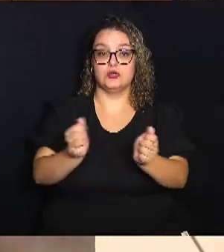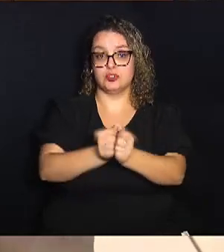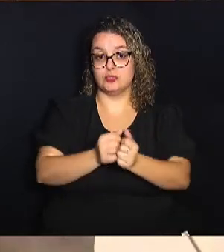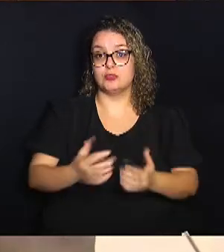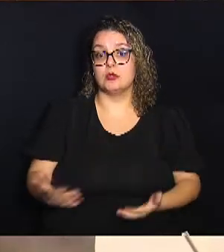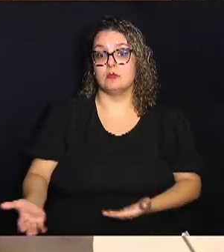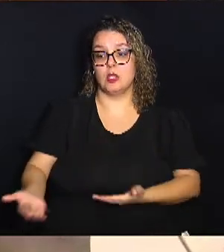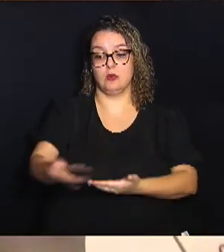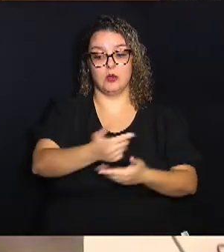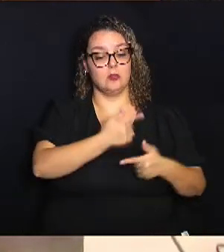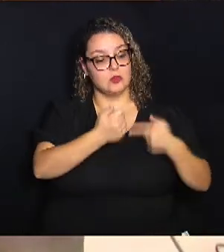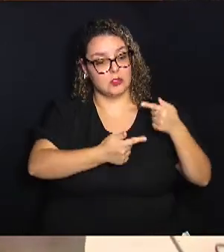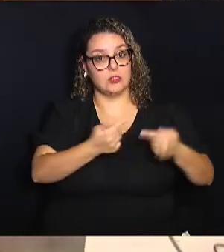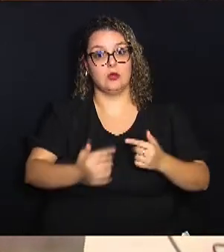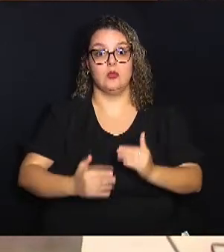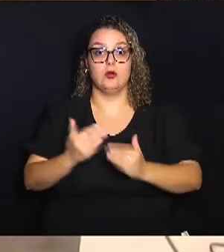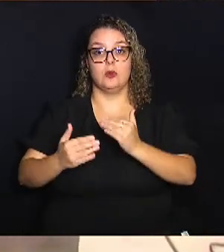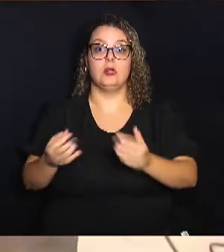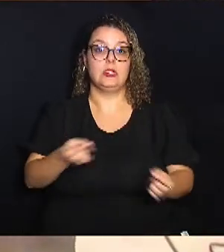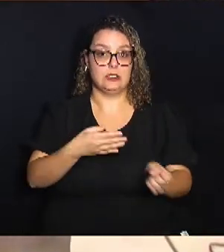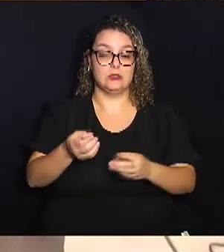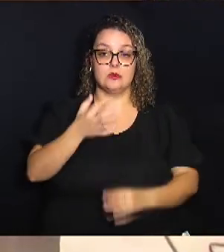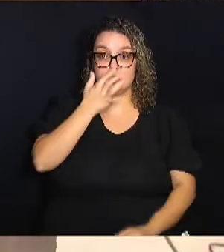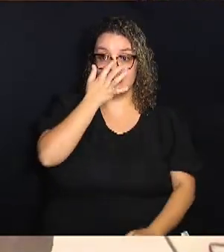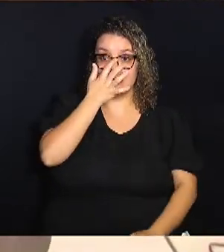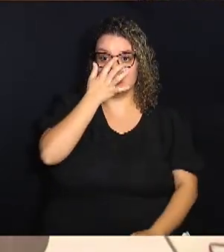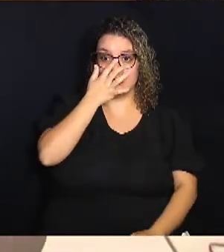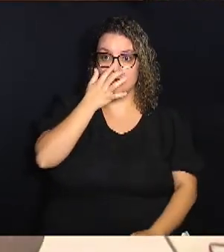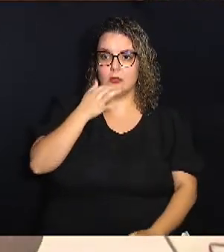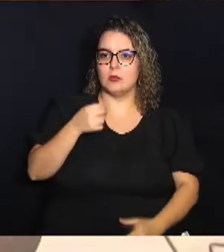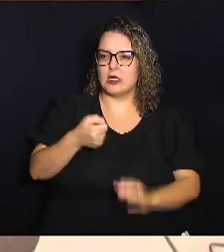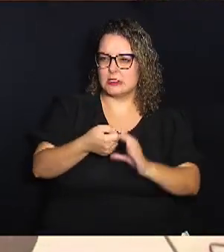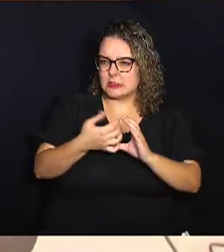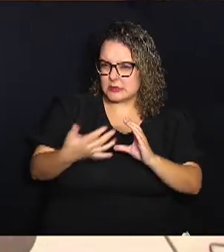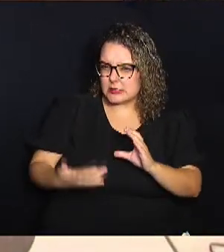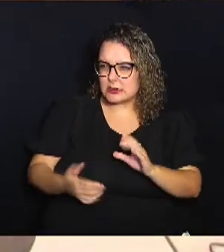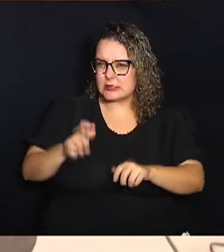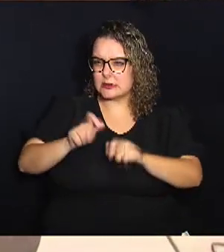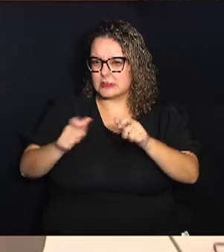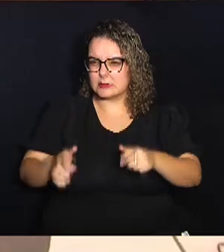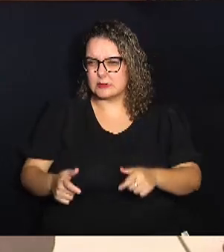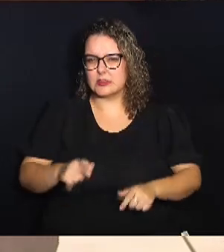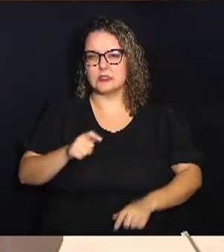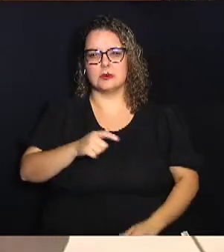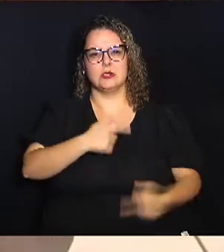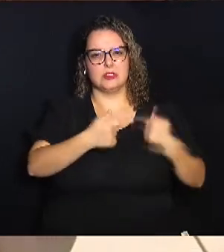geração para construir coisas novas, inovadoras. Uma das características das pessoas da geração Z é a mentalidade empreendedora,